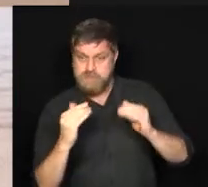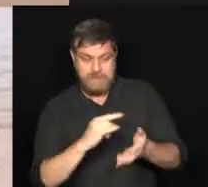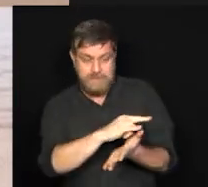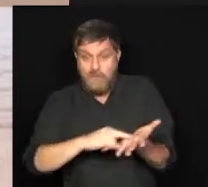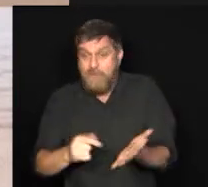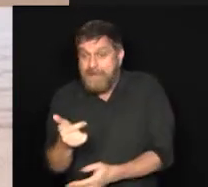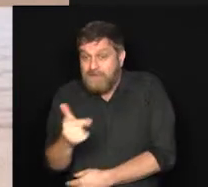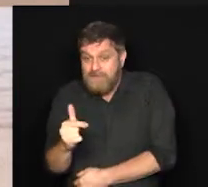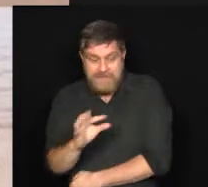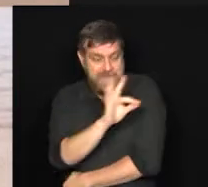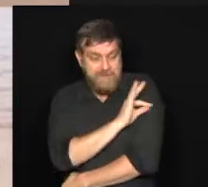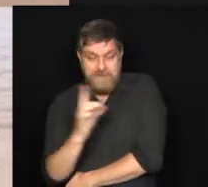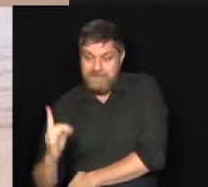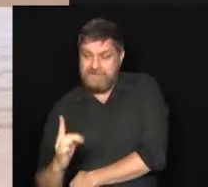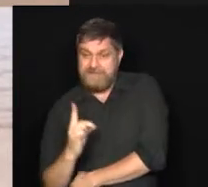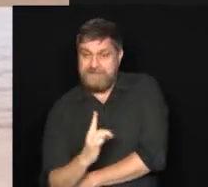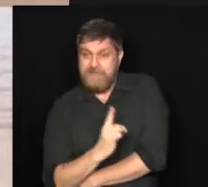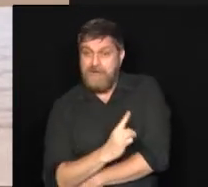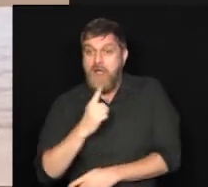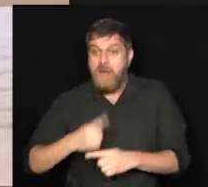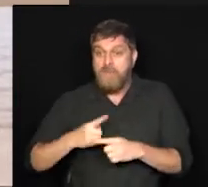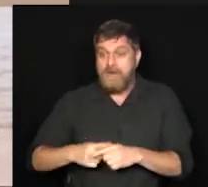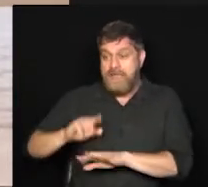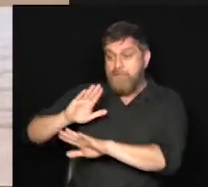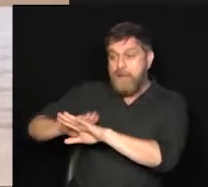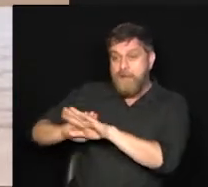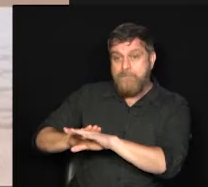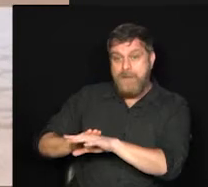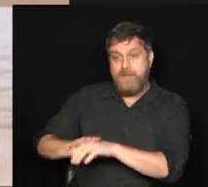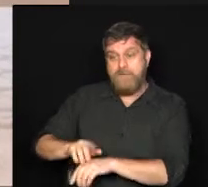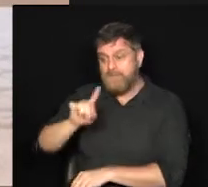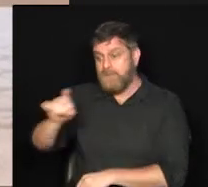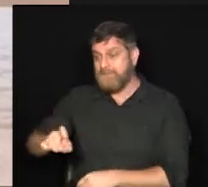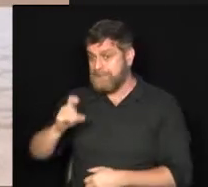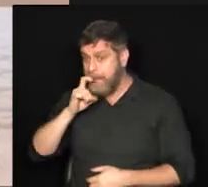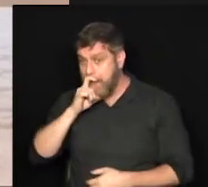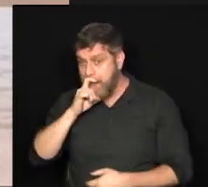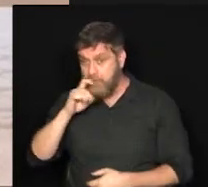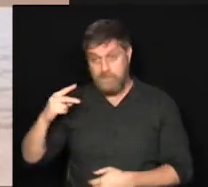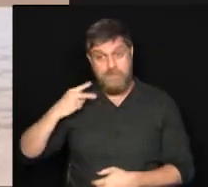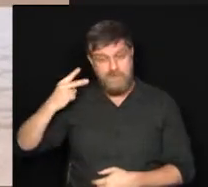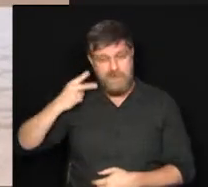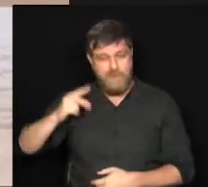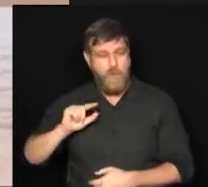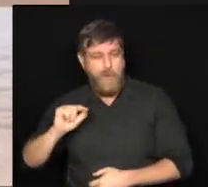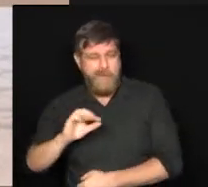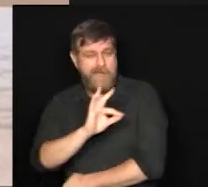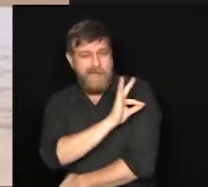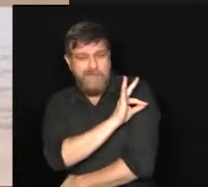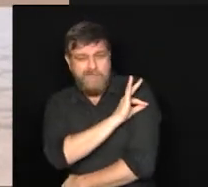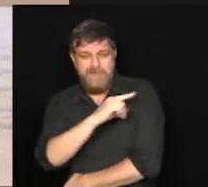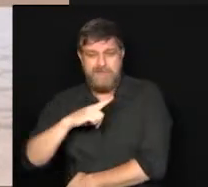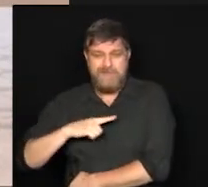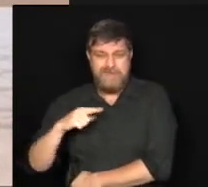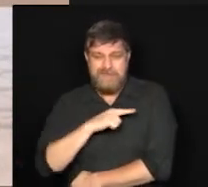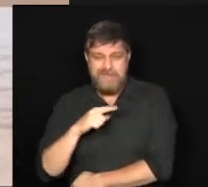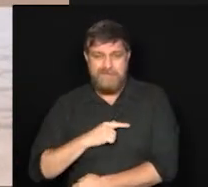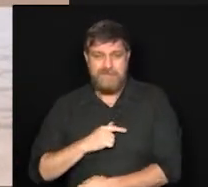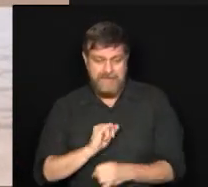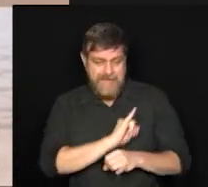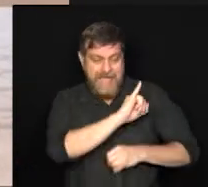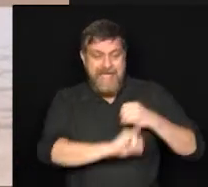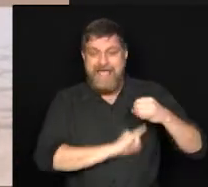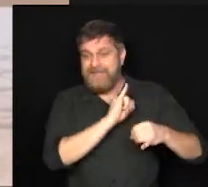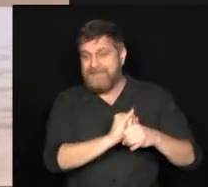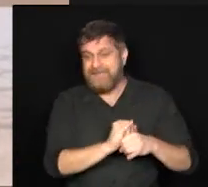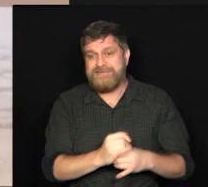justamente porque, de acordo com o autor da proposta, a prefeitura, muitos serviços estão remotos, então a pessoa